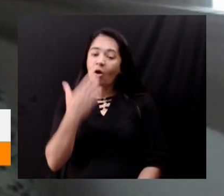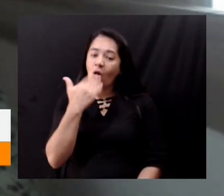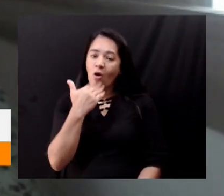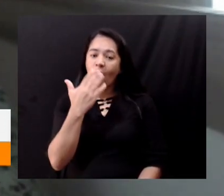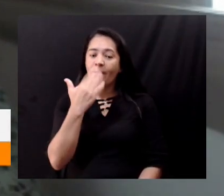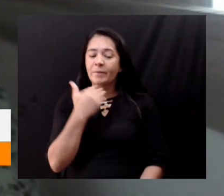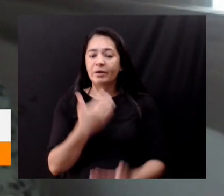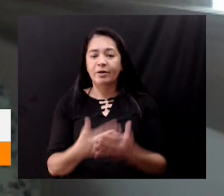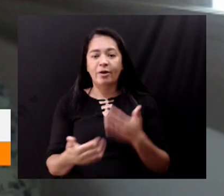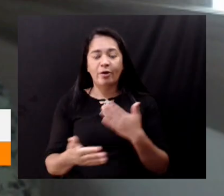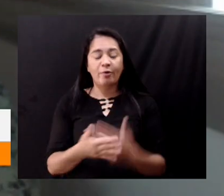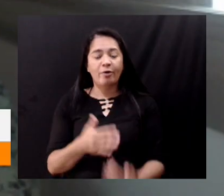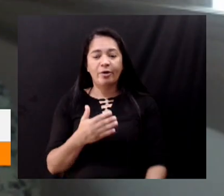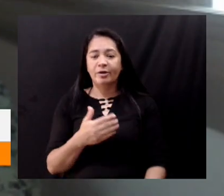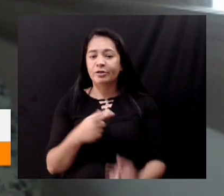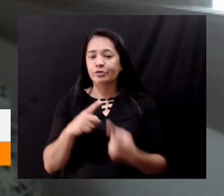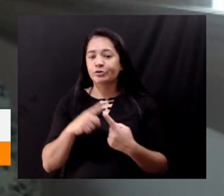alimento,